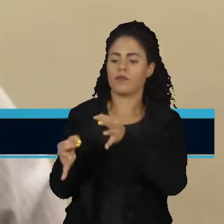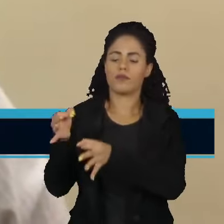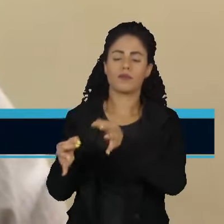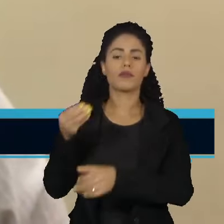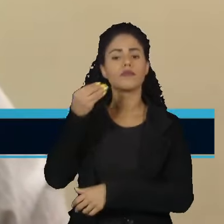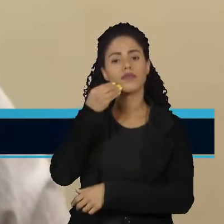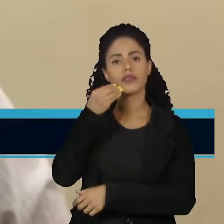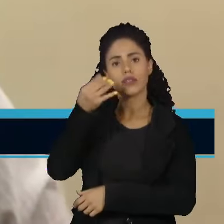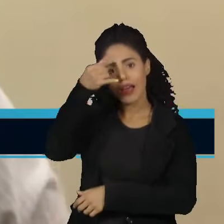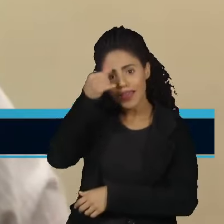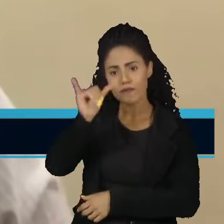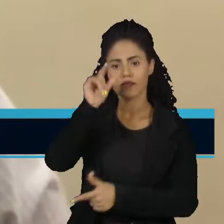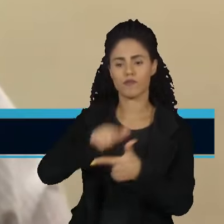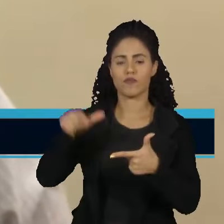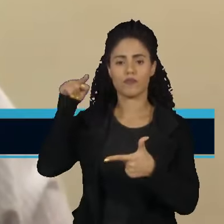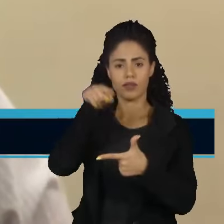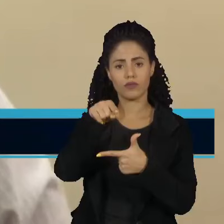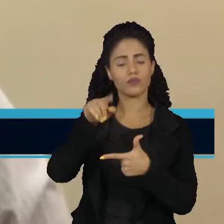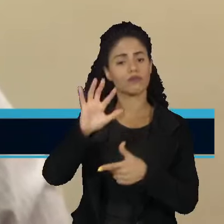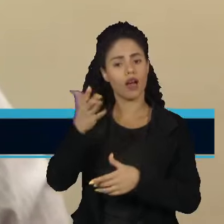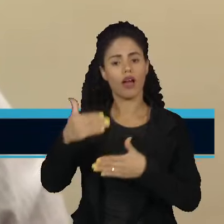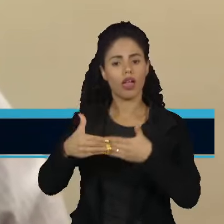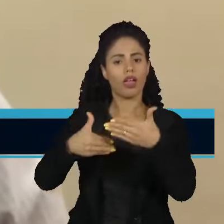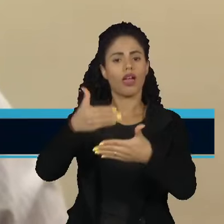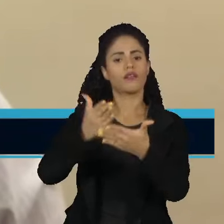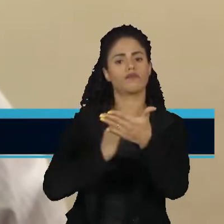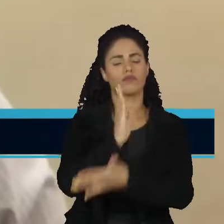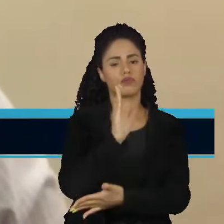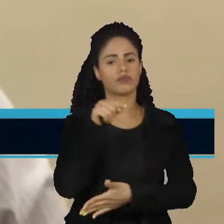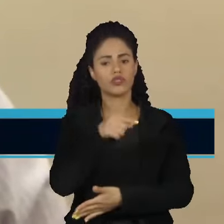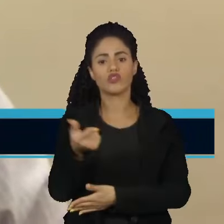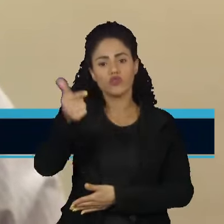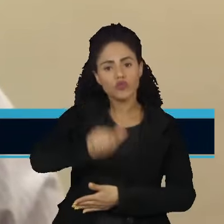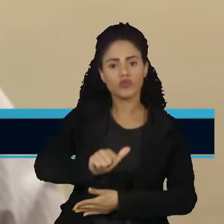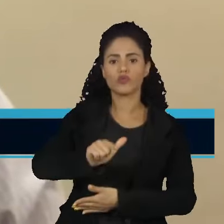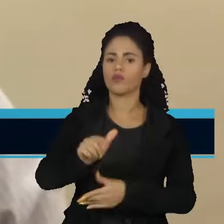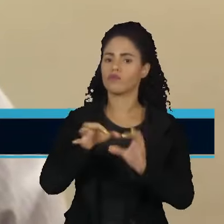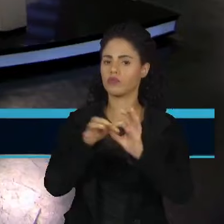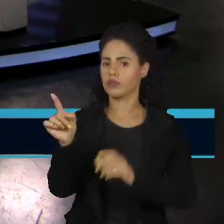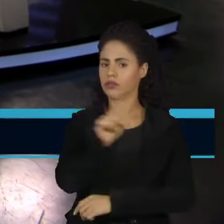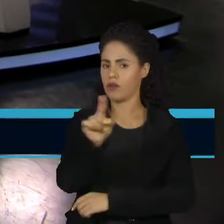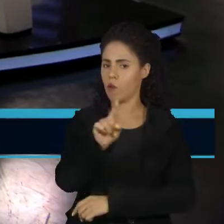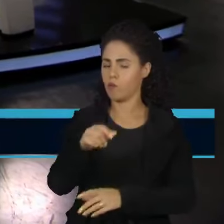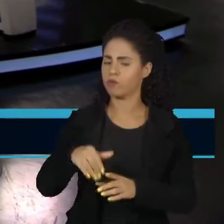judiciária, para tentar evitar que esse ataque à lei da ficha limpa seja perpetrado.